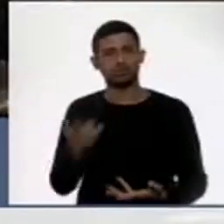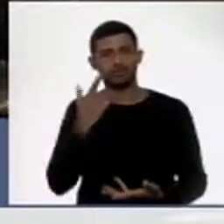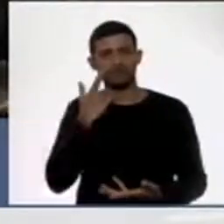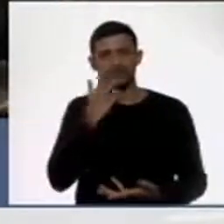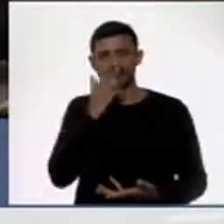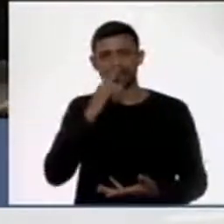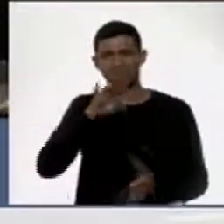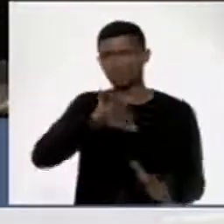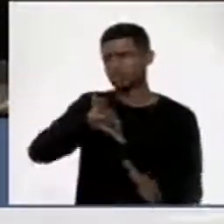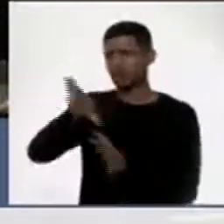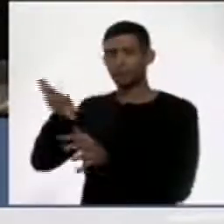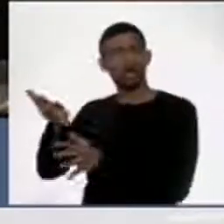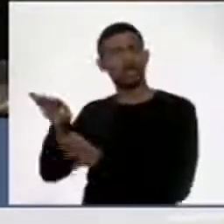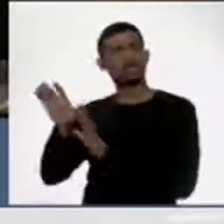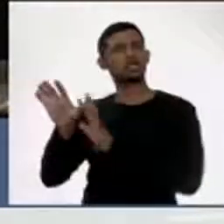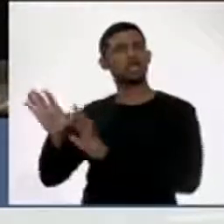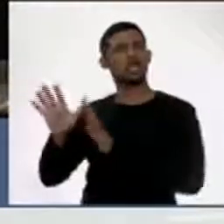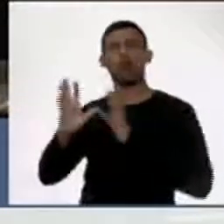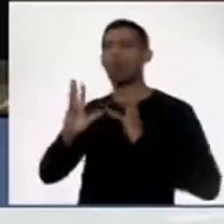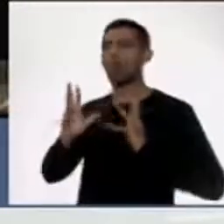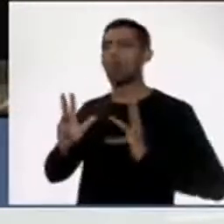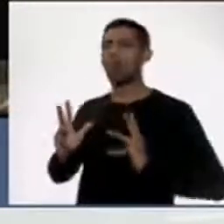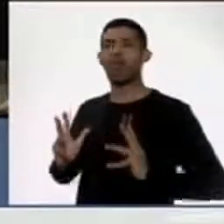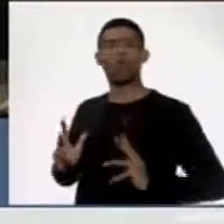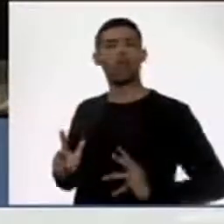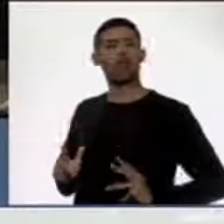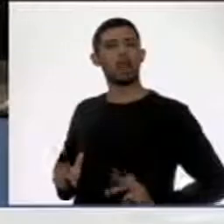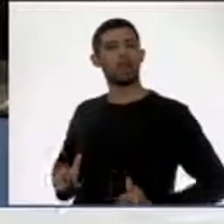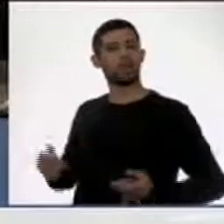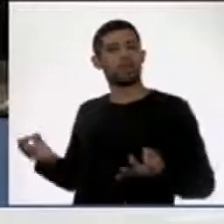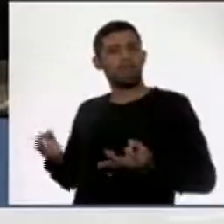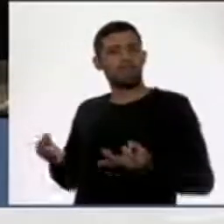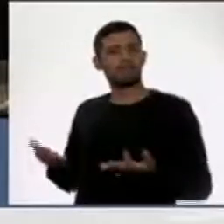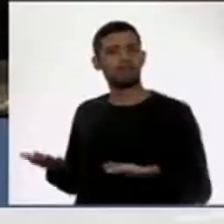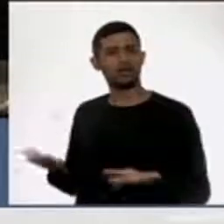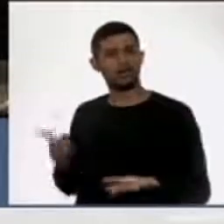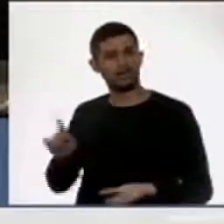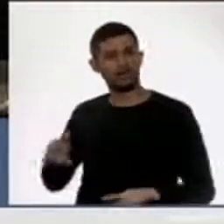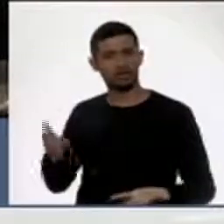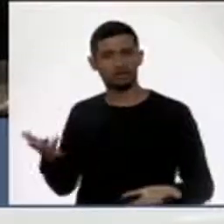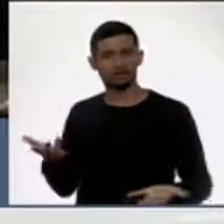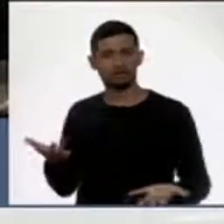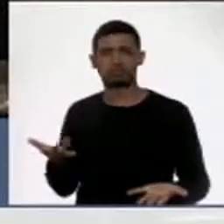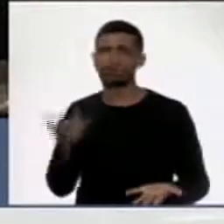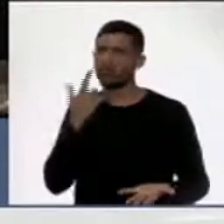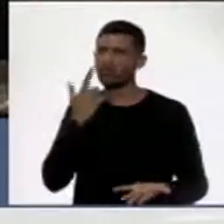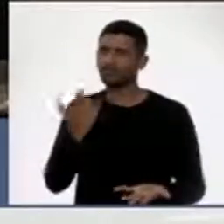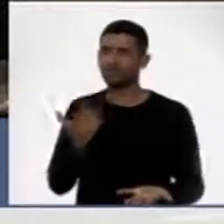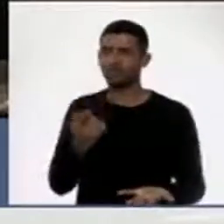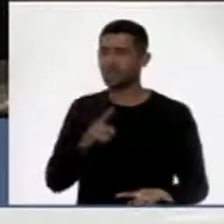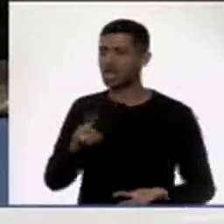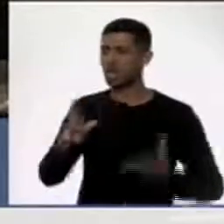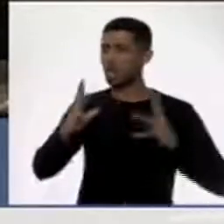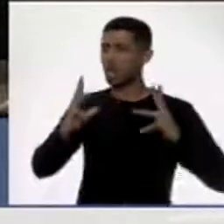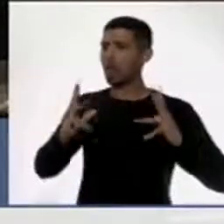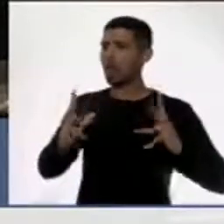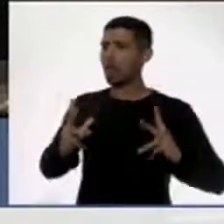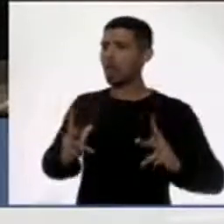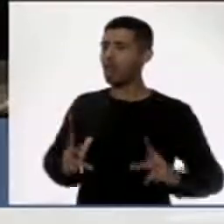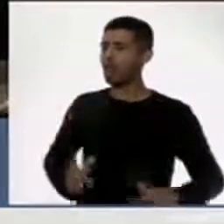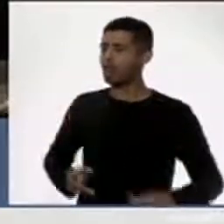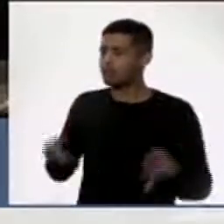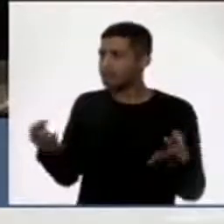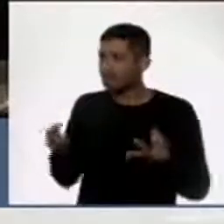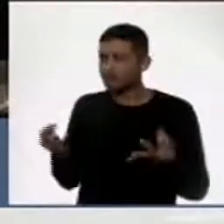parte, onde as santidades lá estão. Então, essas santidades também têm